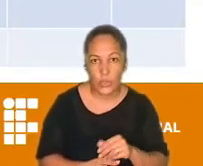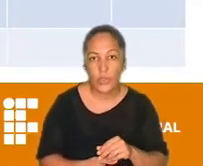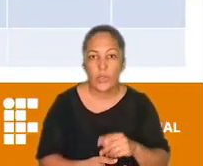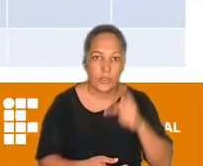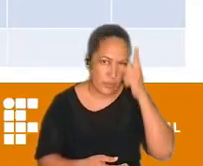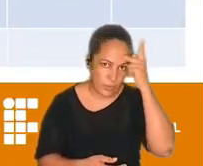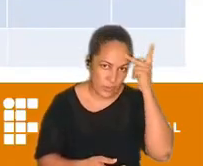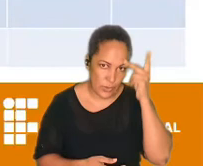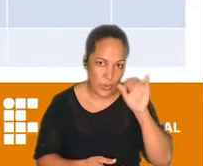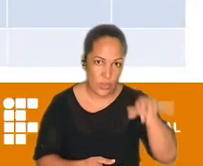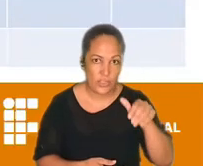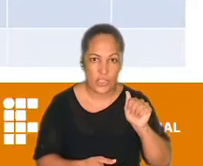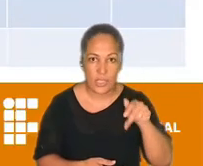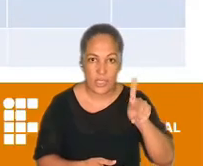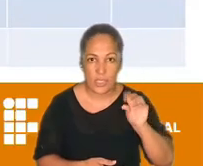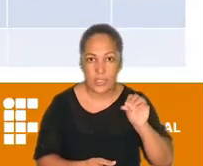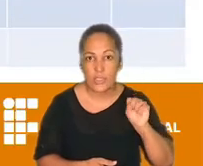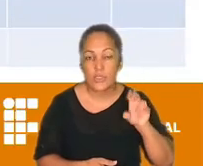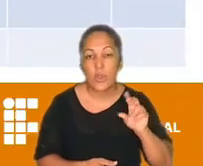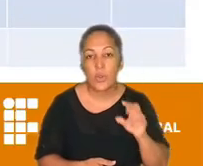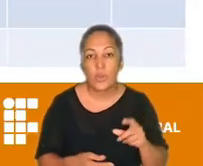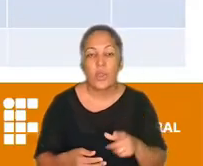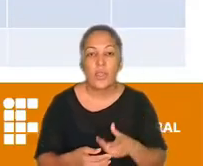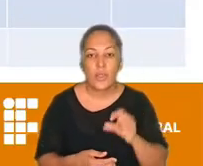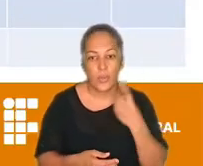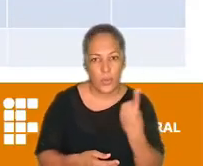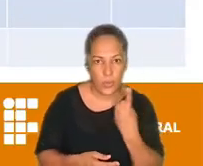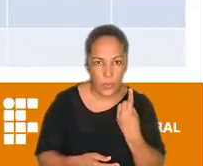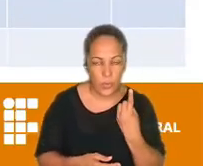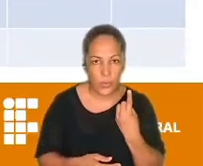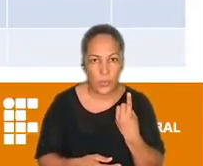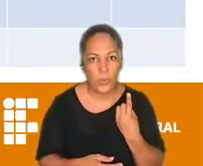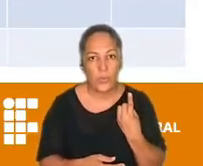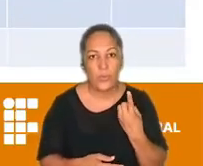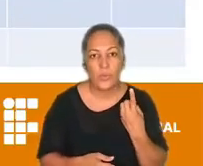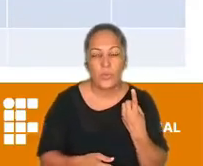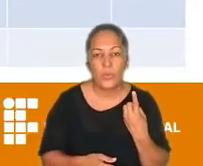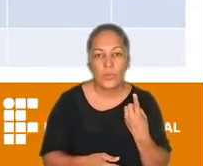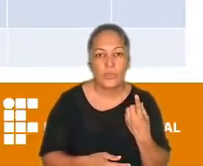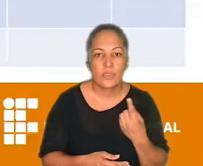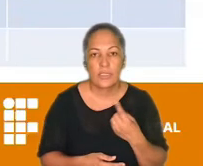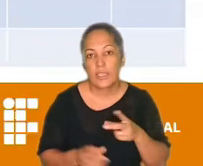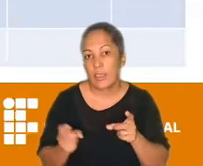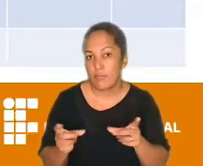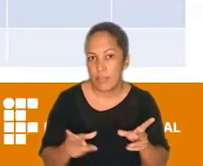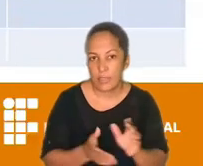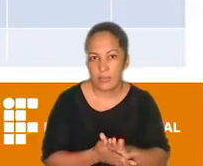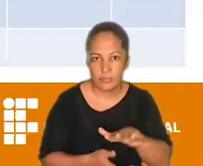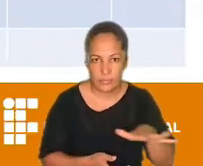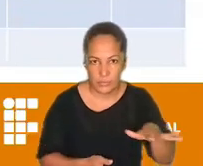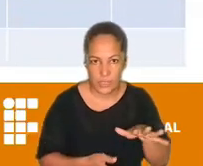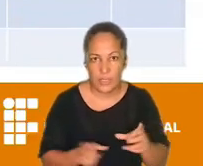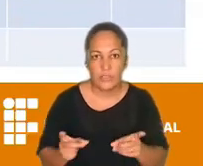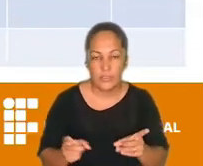é o setor 1, que equivale ao setor vendas. Entenderam essa ideia? Sim ou